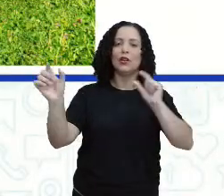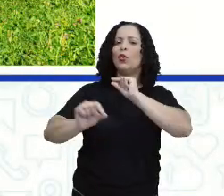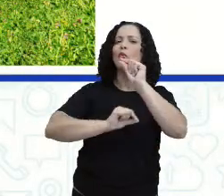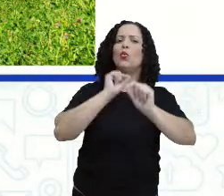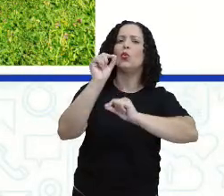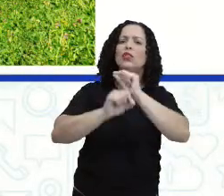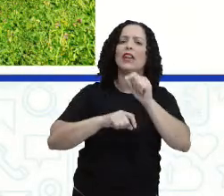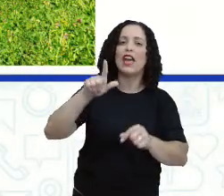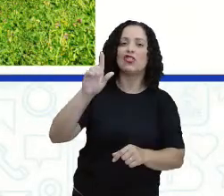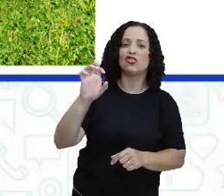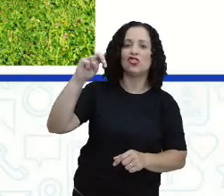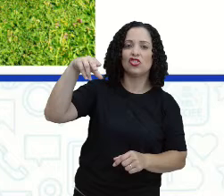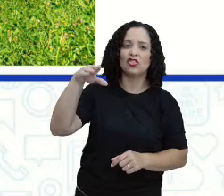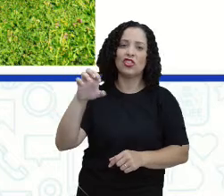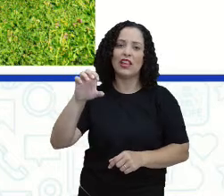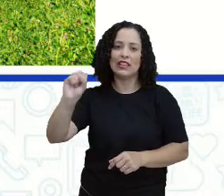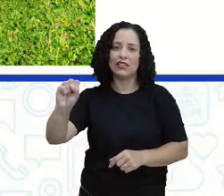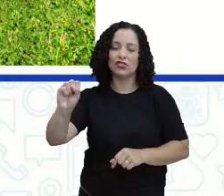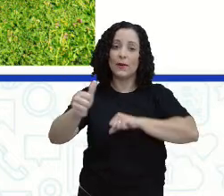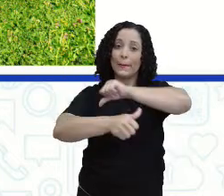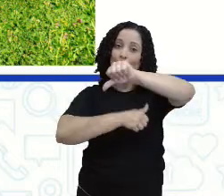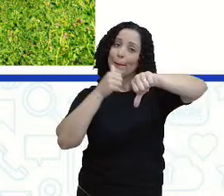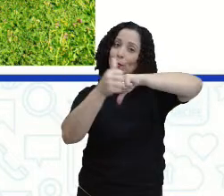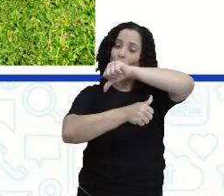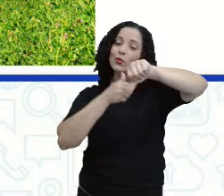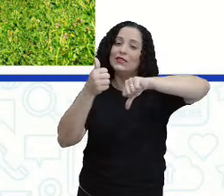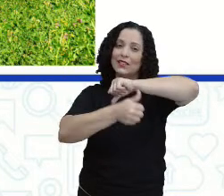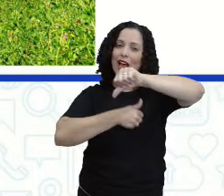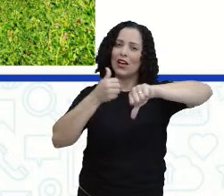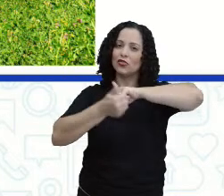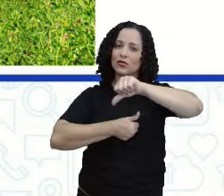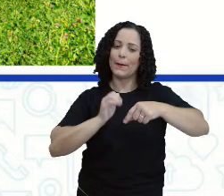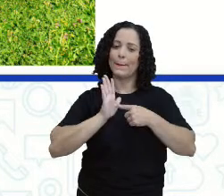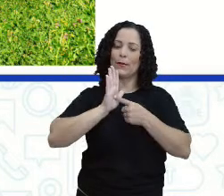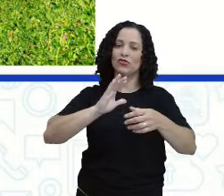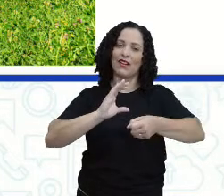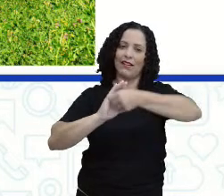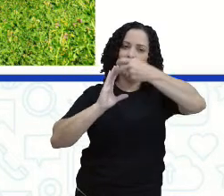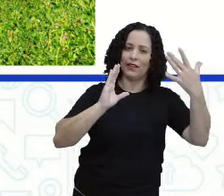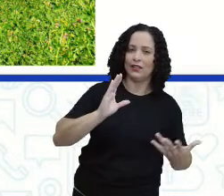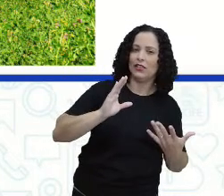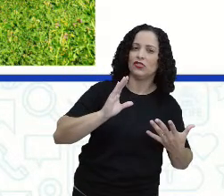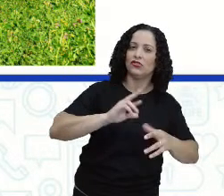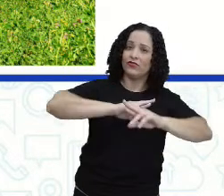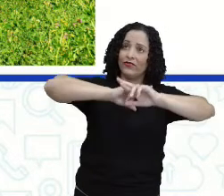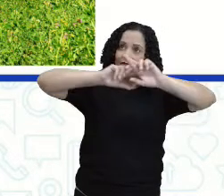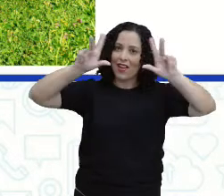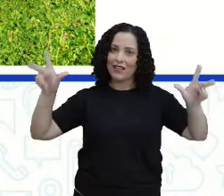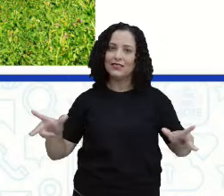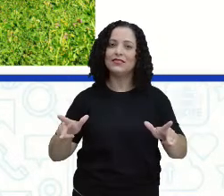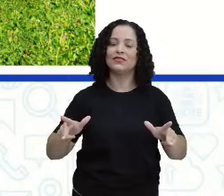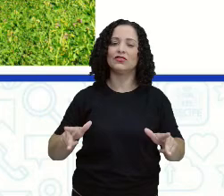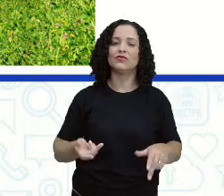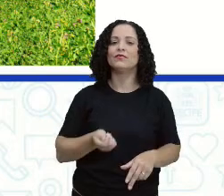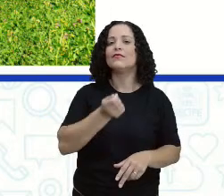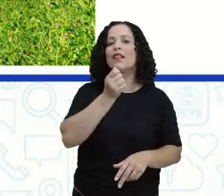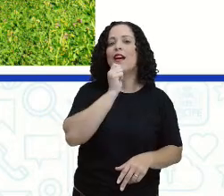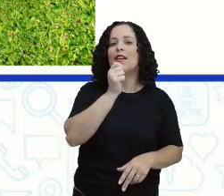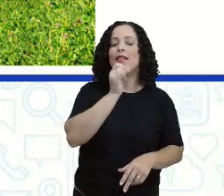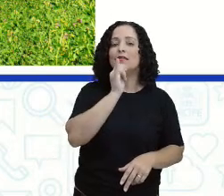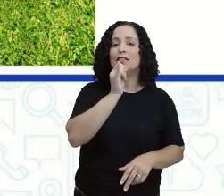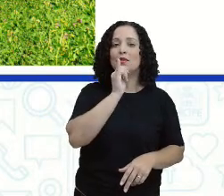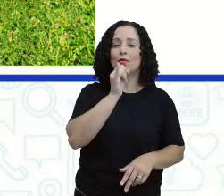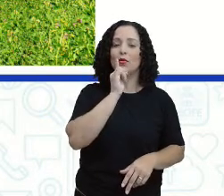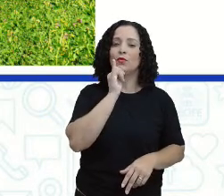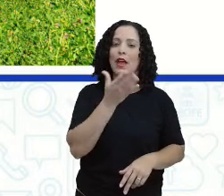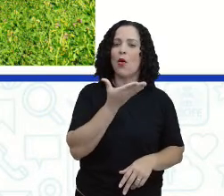genes manipulados para manifestar ou ressaltar algumas características de interesse. Então, por exemplo, o homem, ele